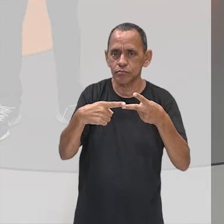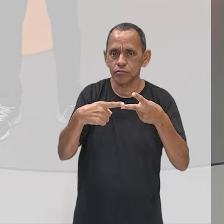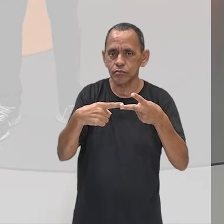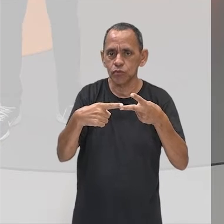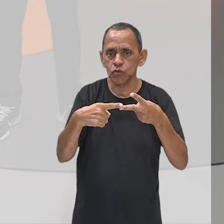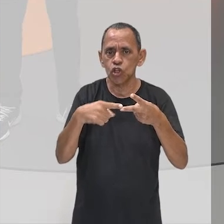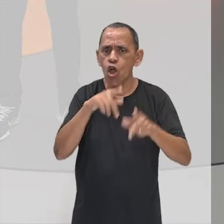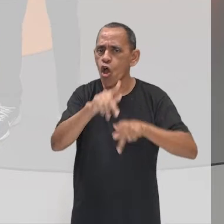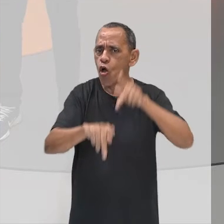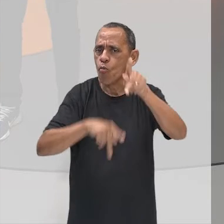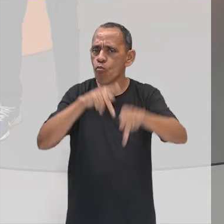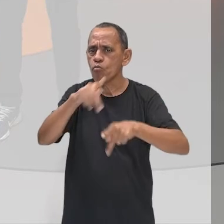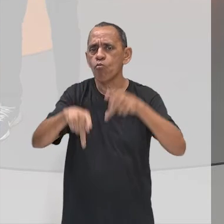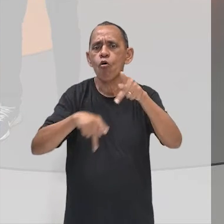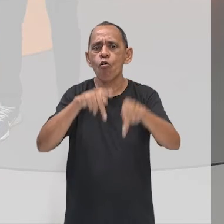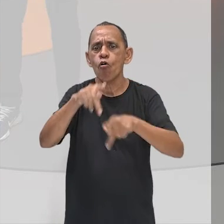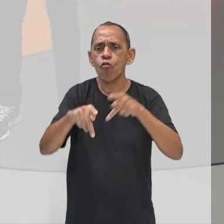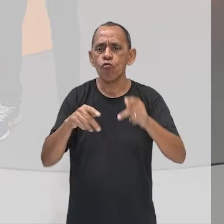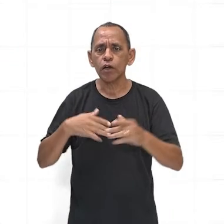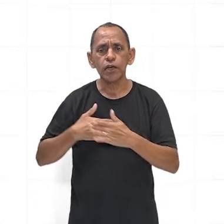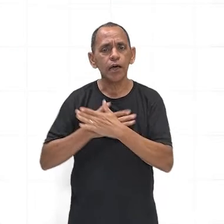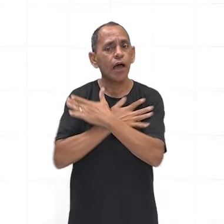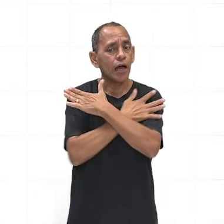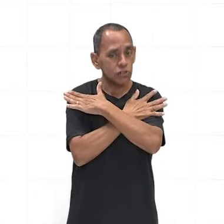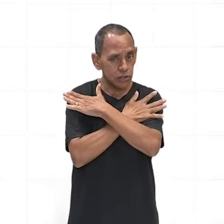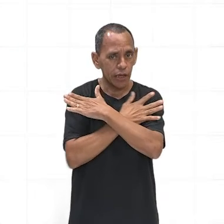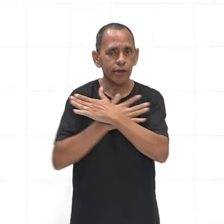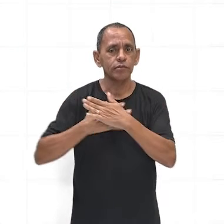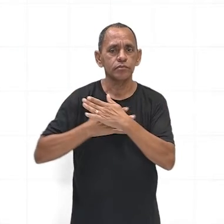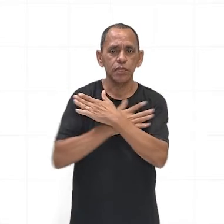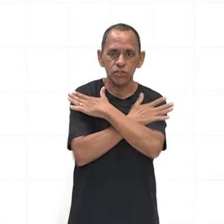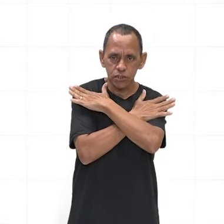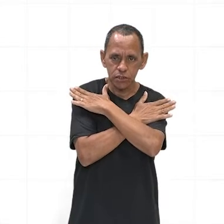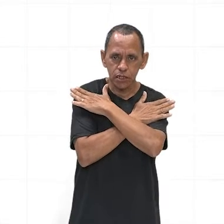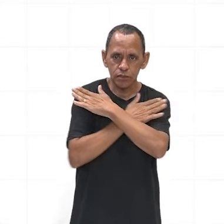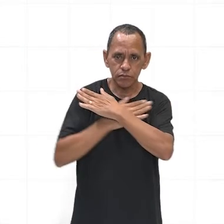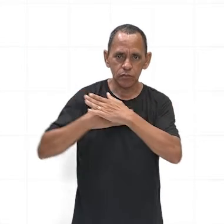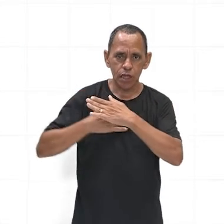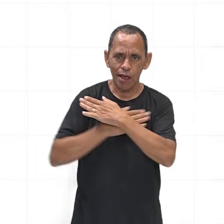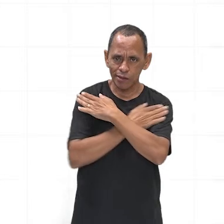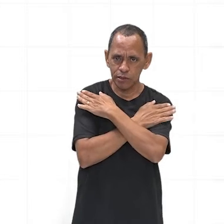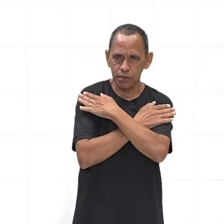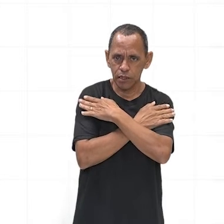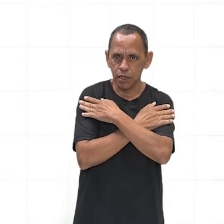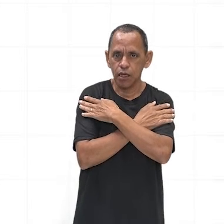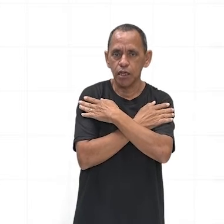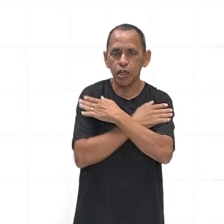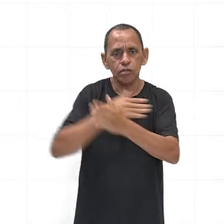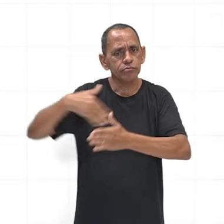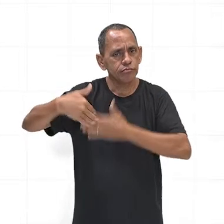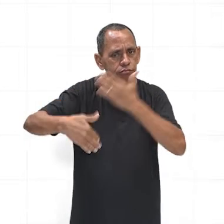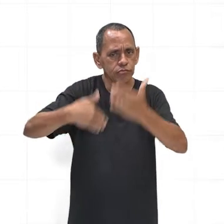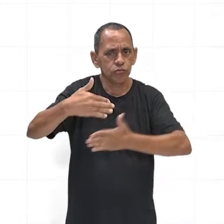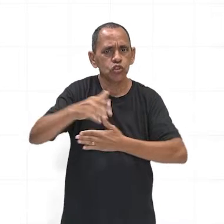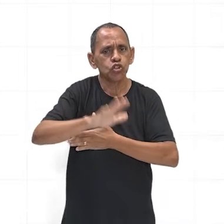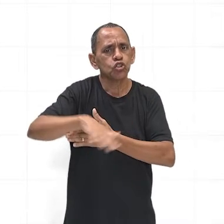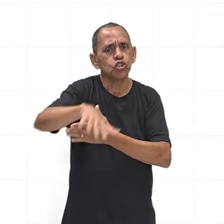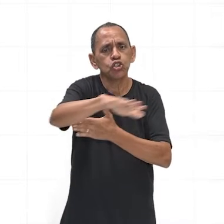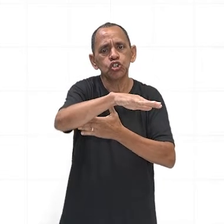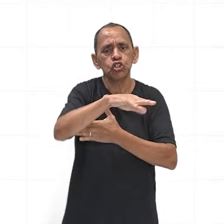civilização asteca. Olha só, a civilização asteca desenvolveu-se também na região chamada